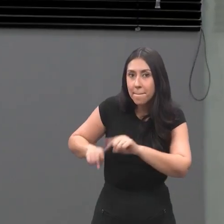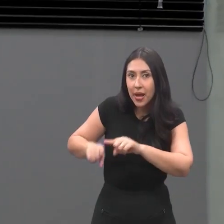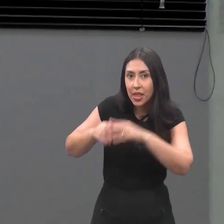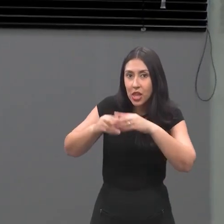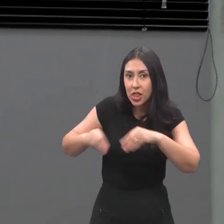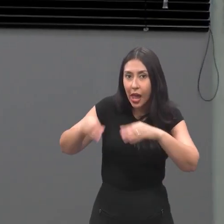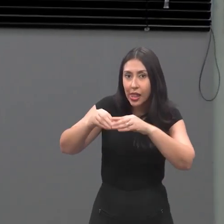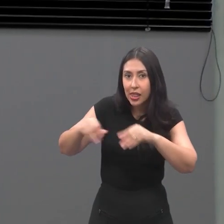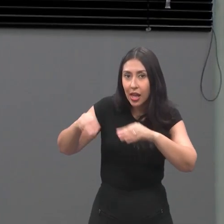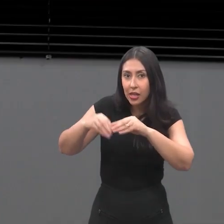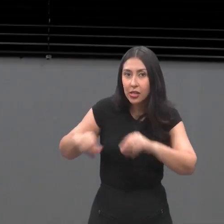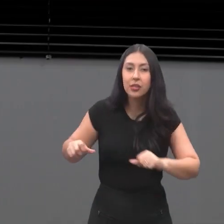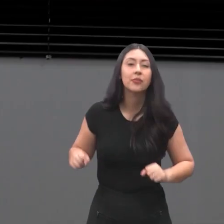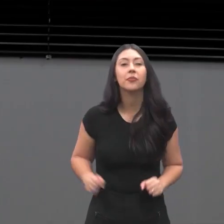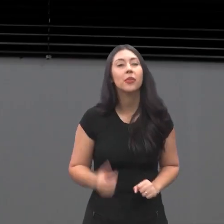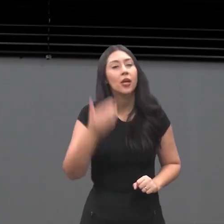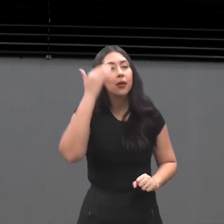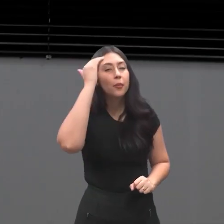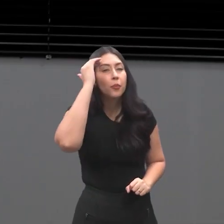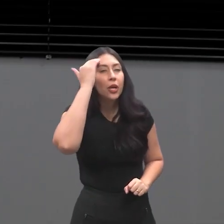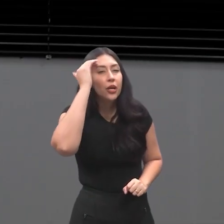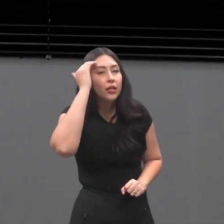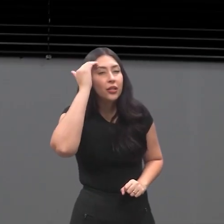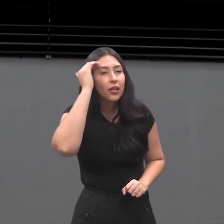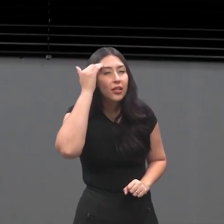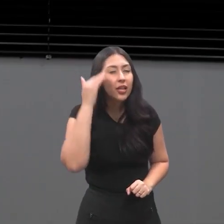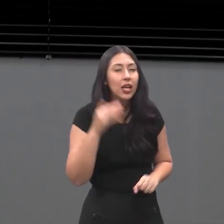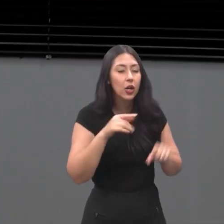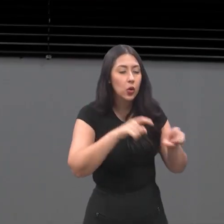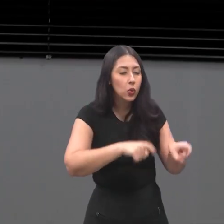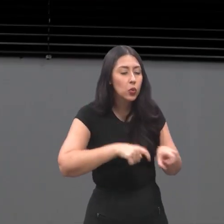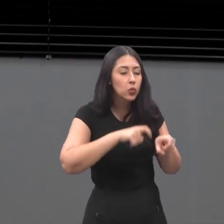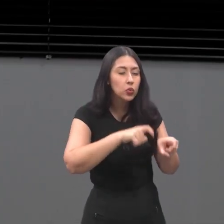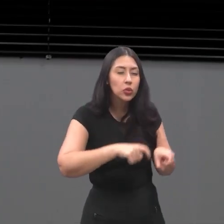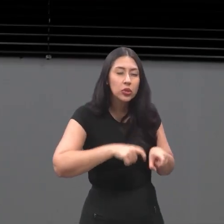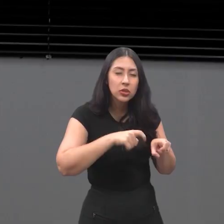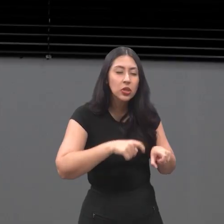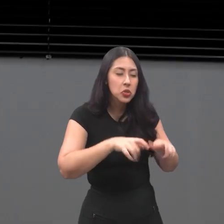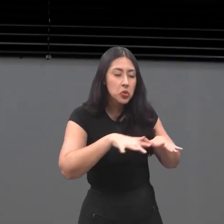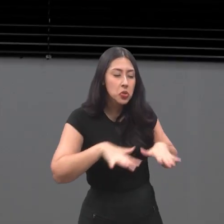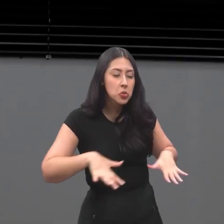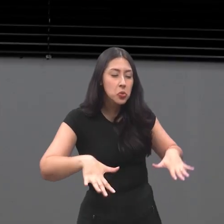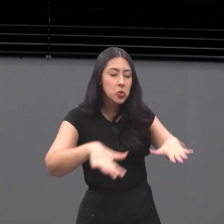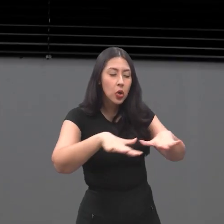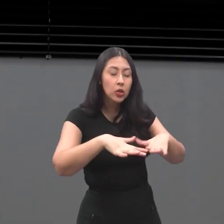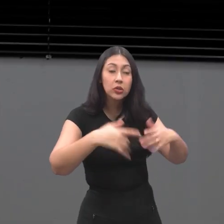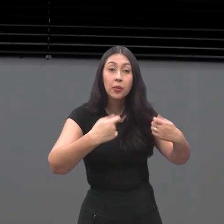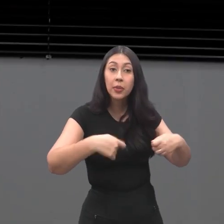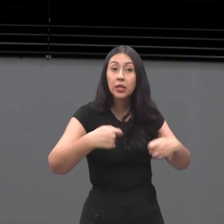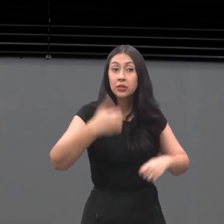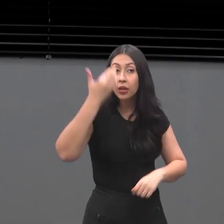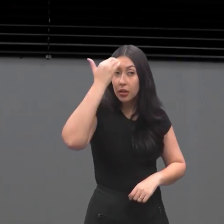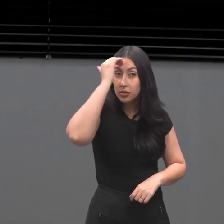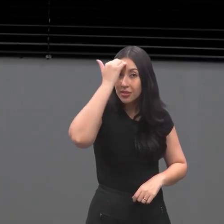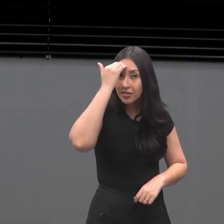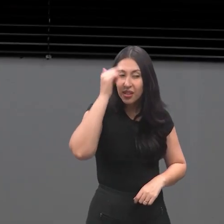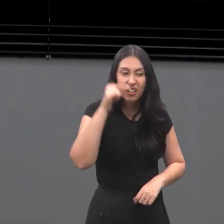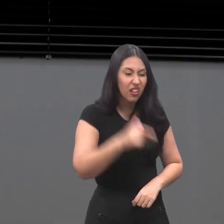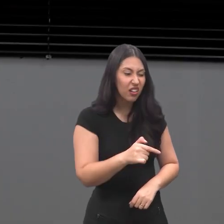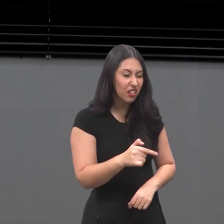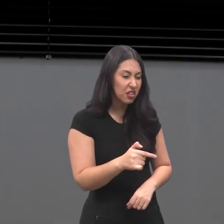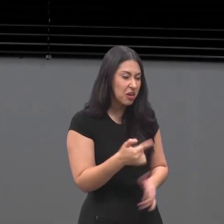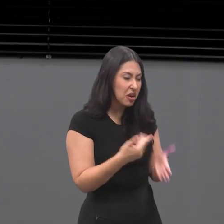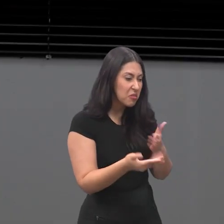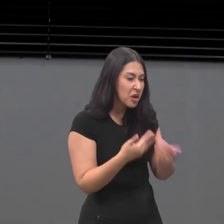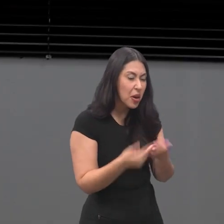à base de argila. Para entender o sítio arqueológico Mariana, eu tenho que primeiro entender que um sítio não está